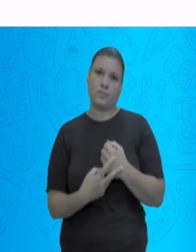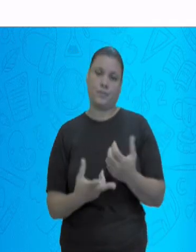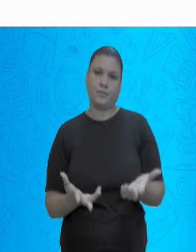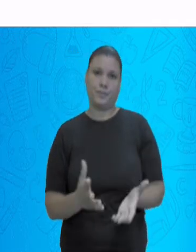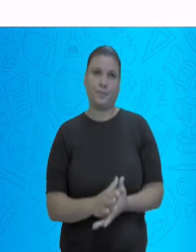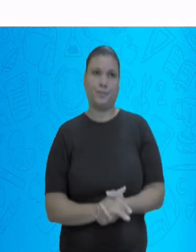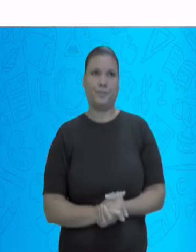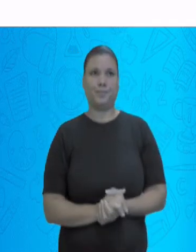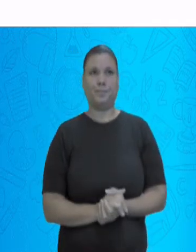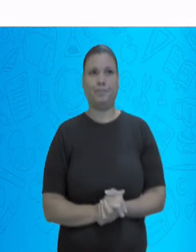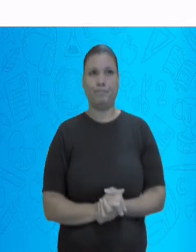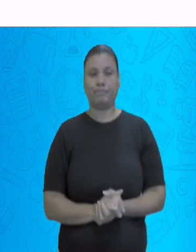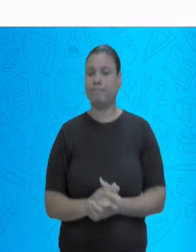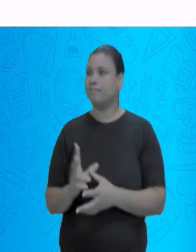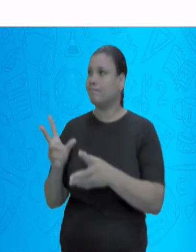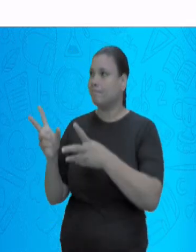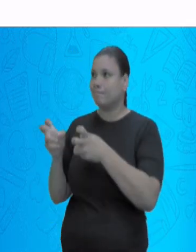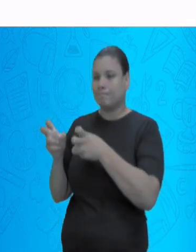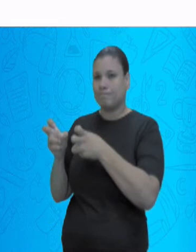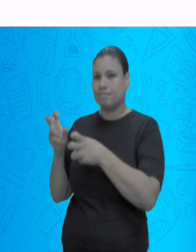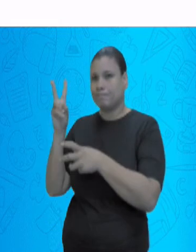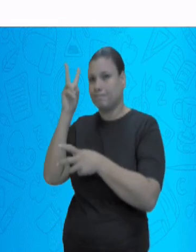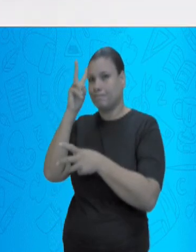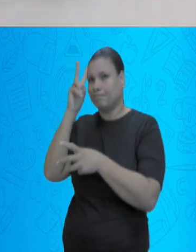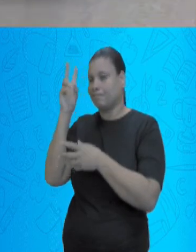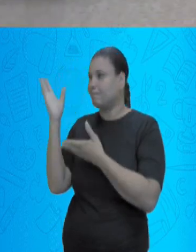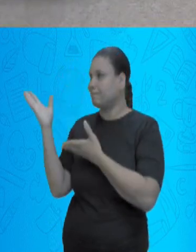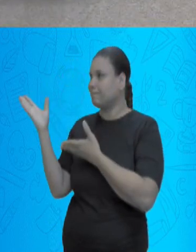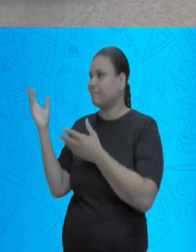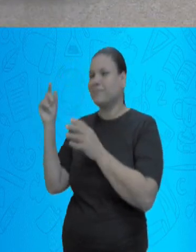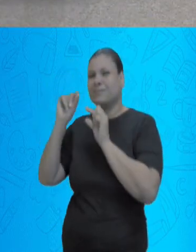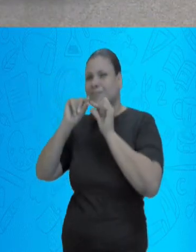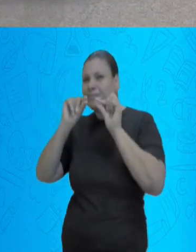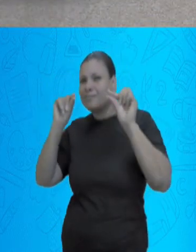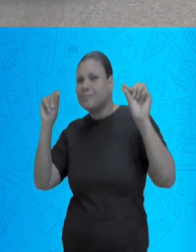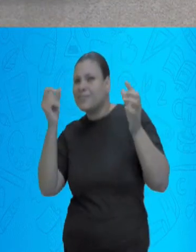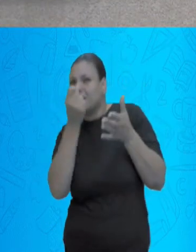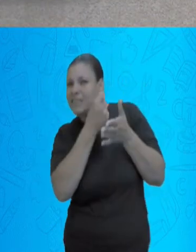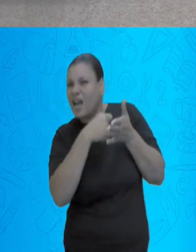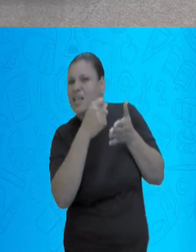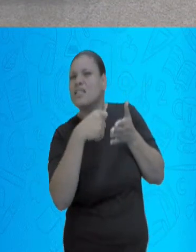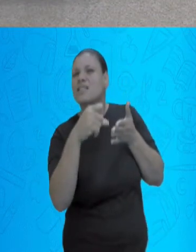atenção. Pronome depois do verbo.